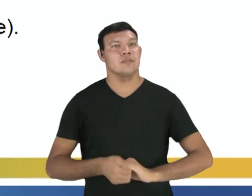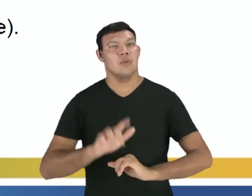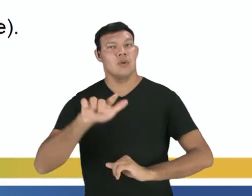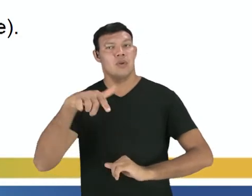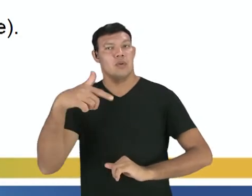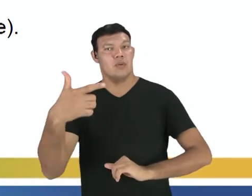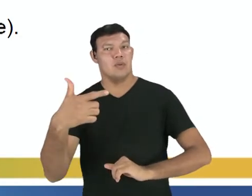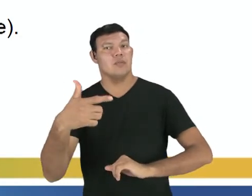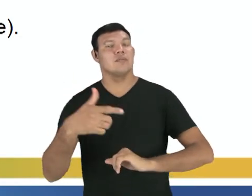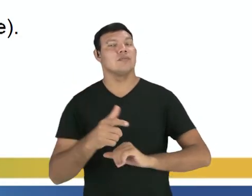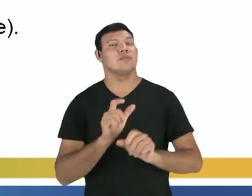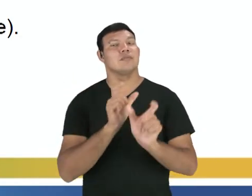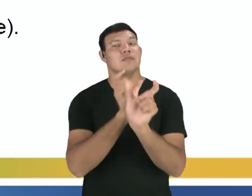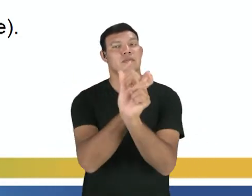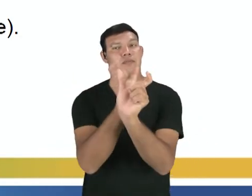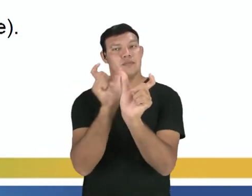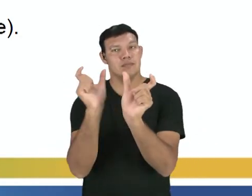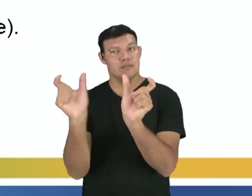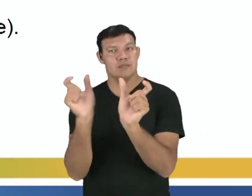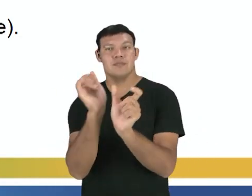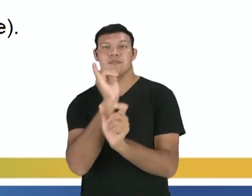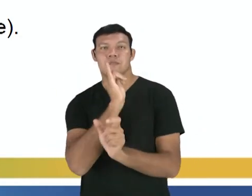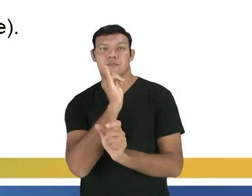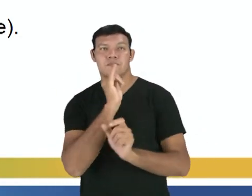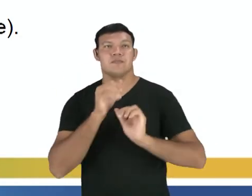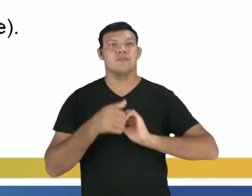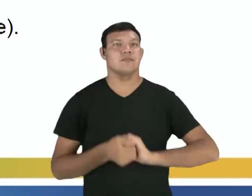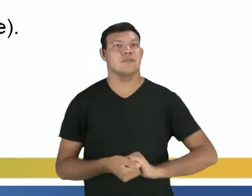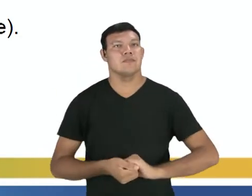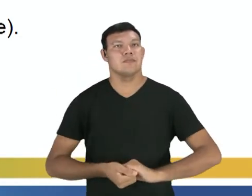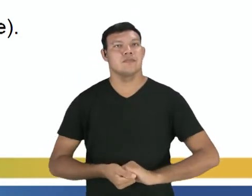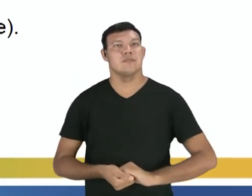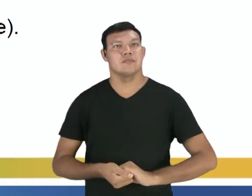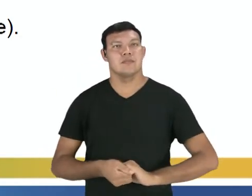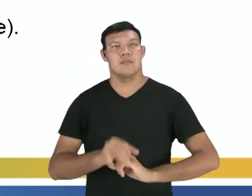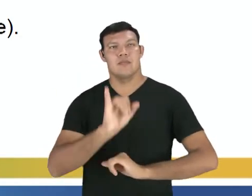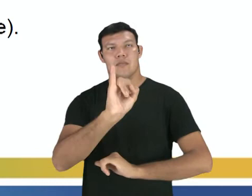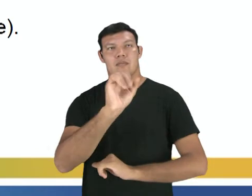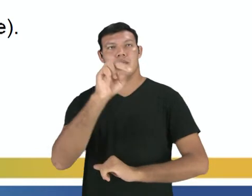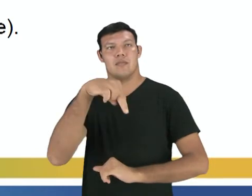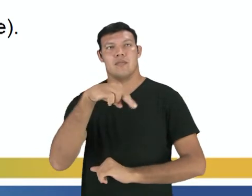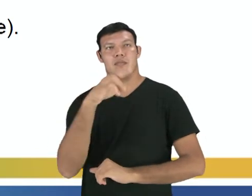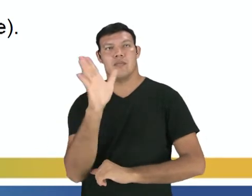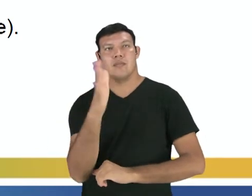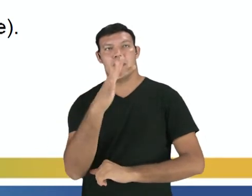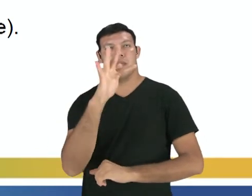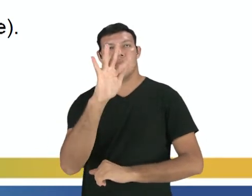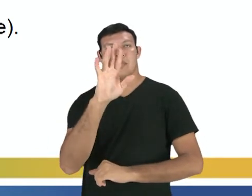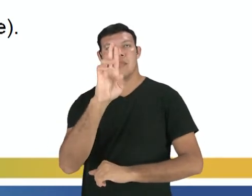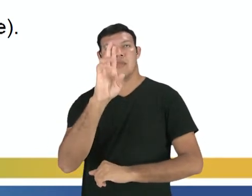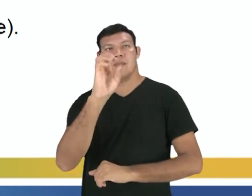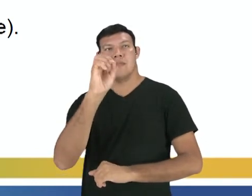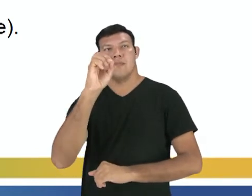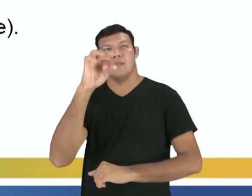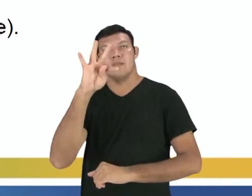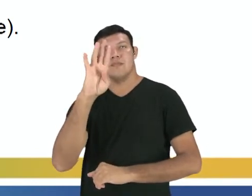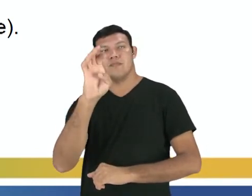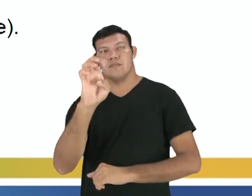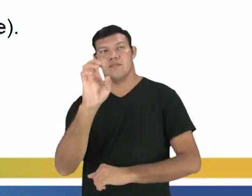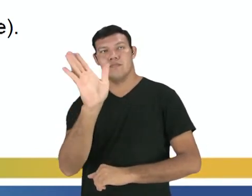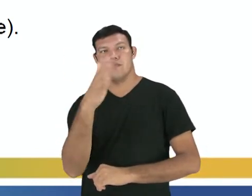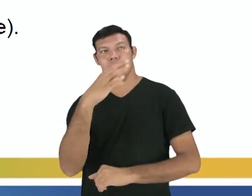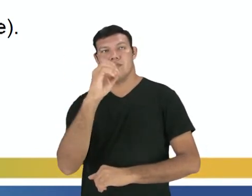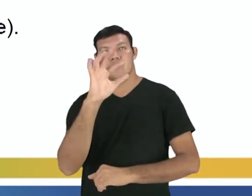outros outras preposições com exemplos nós temos um infront of que significa na frente